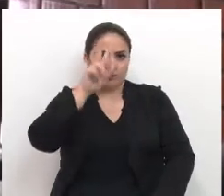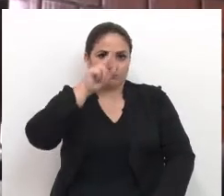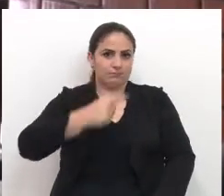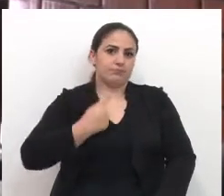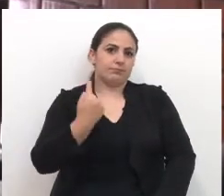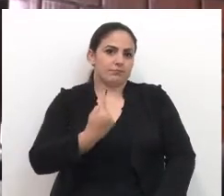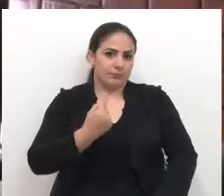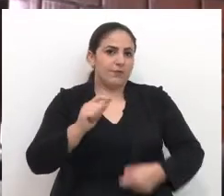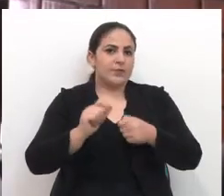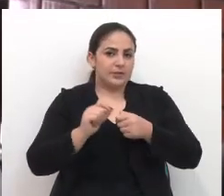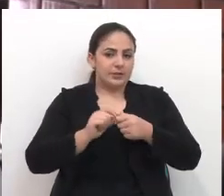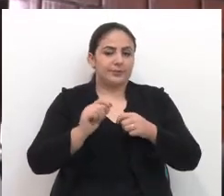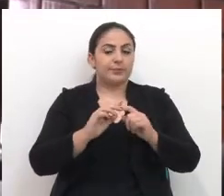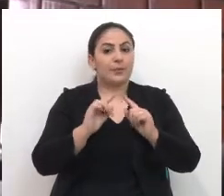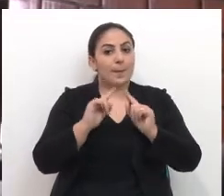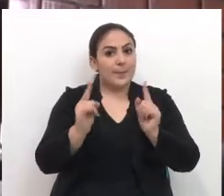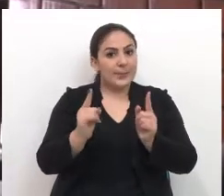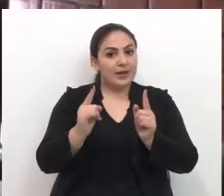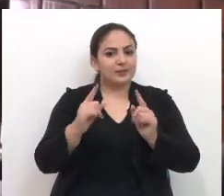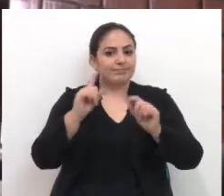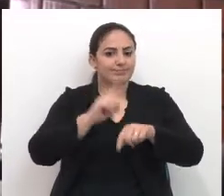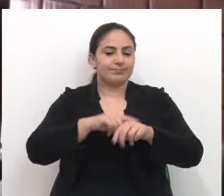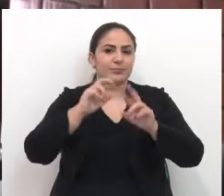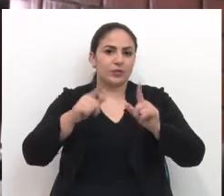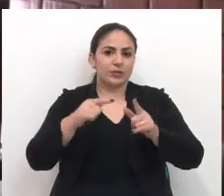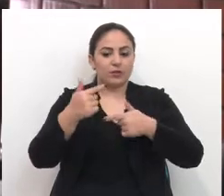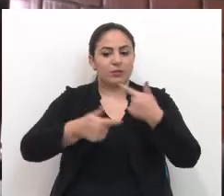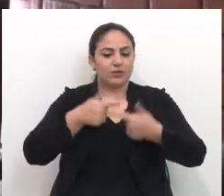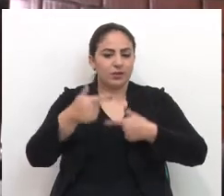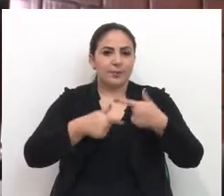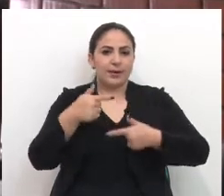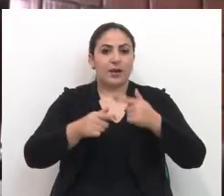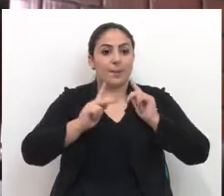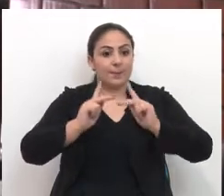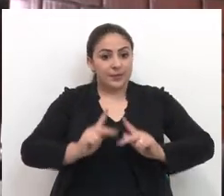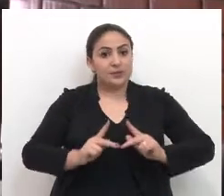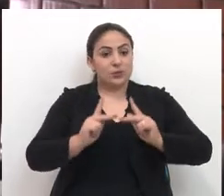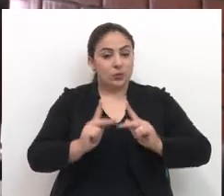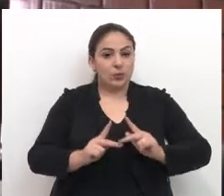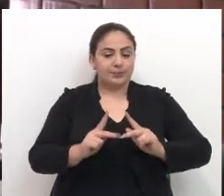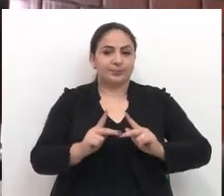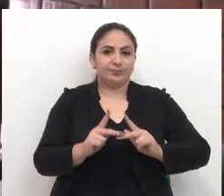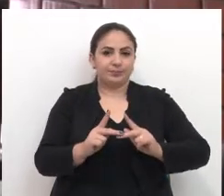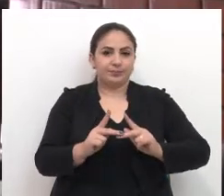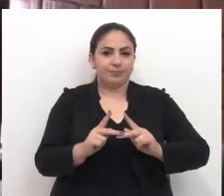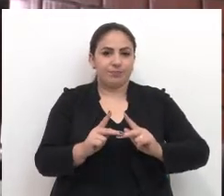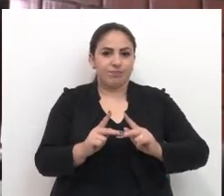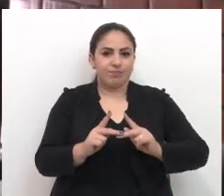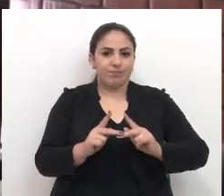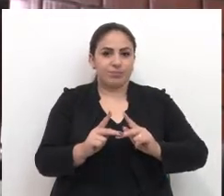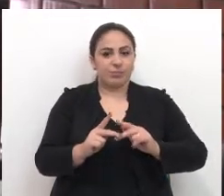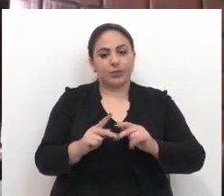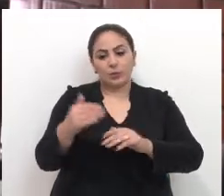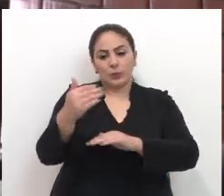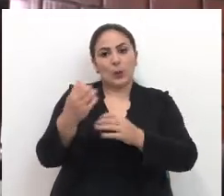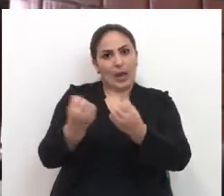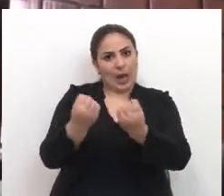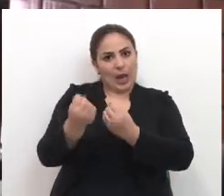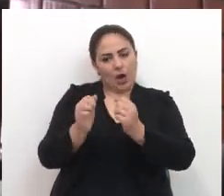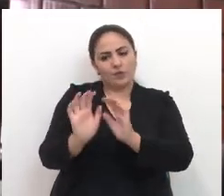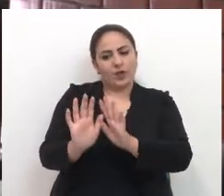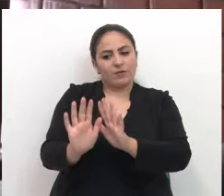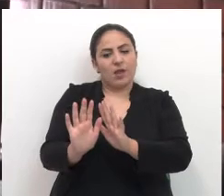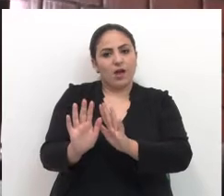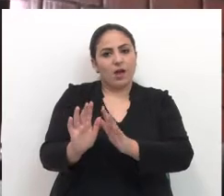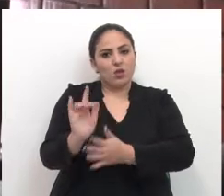tinha autonomia, mas eram uns tempos diferentes, era um trabalho que as pessoas deixavam o veículo lá,